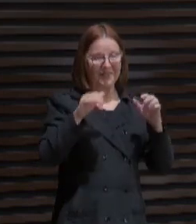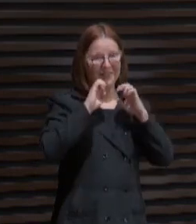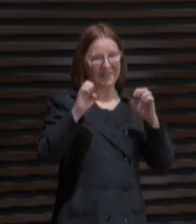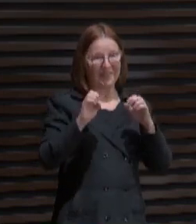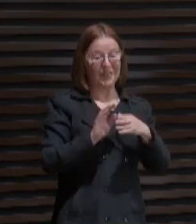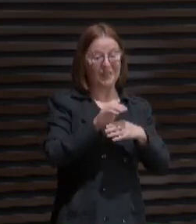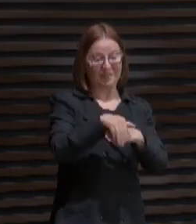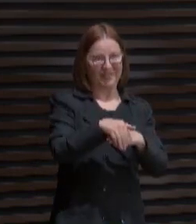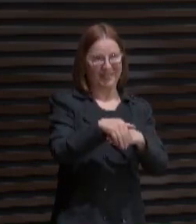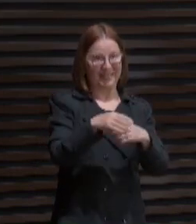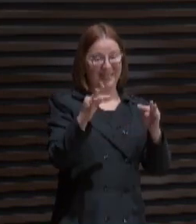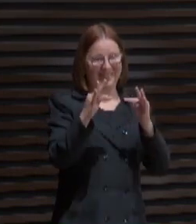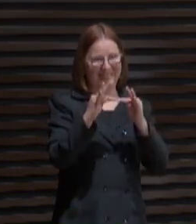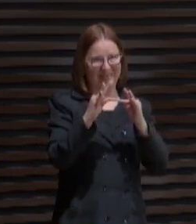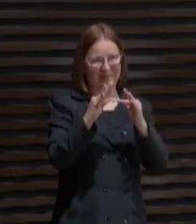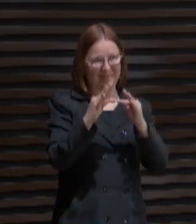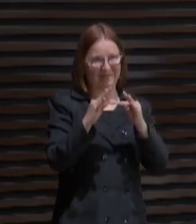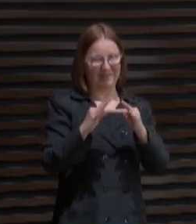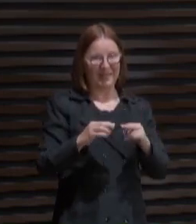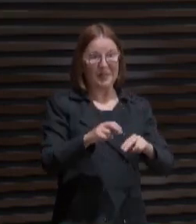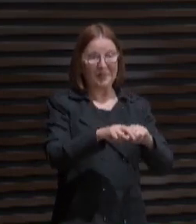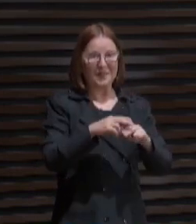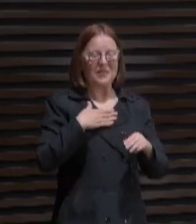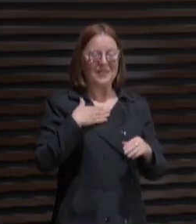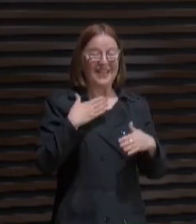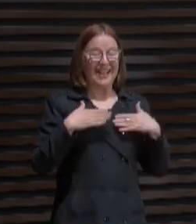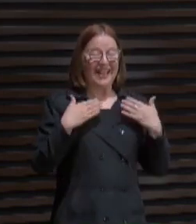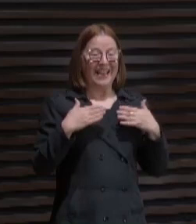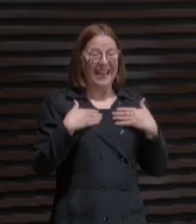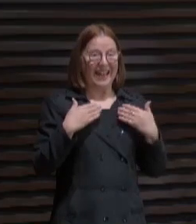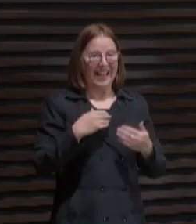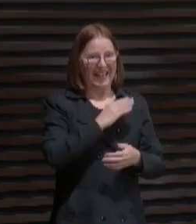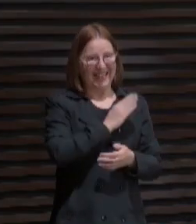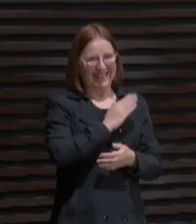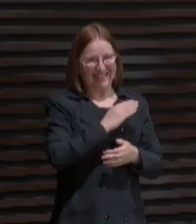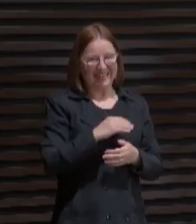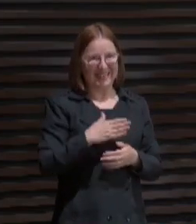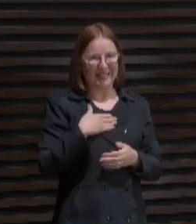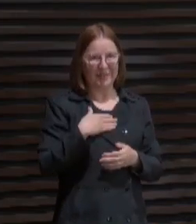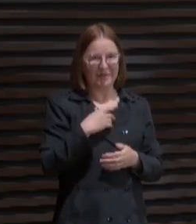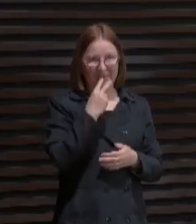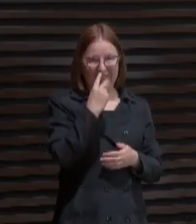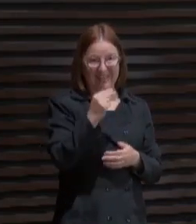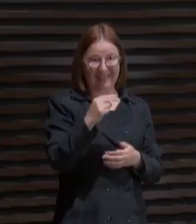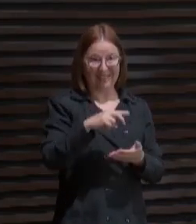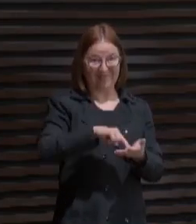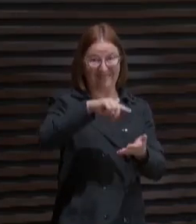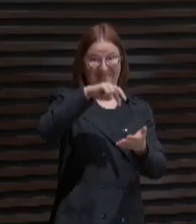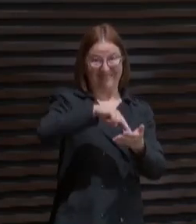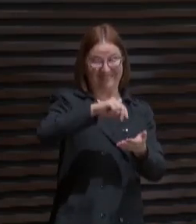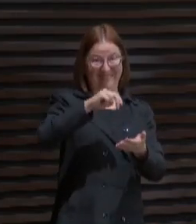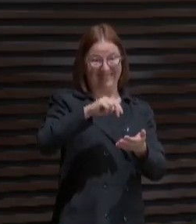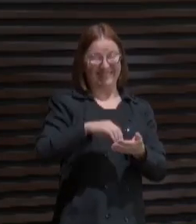Por isso se alegrou o meu coração, e a minha língua exultou.